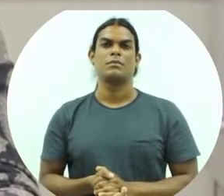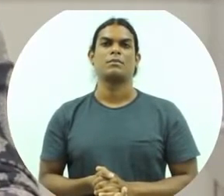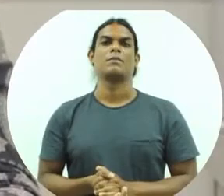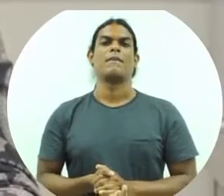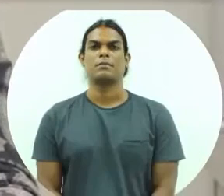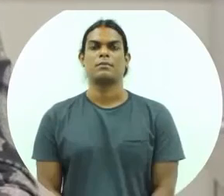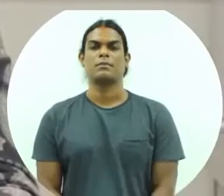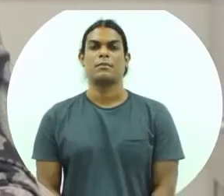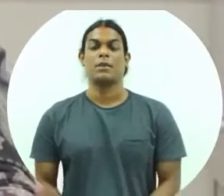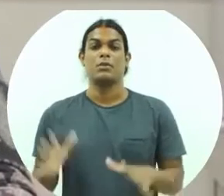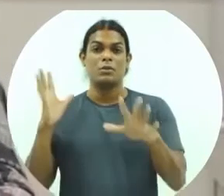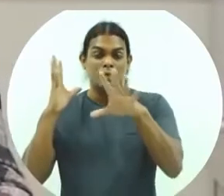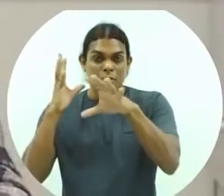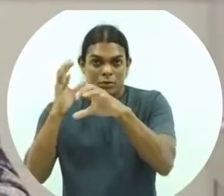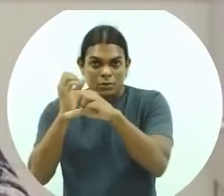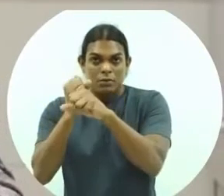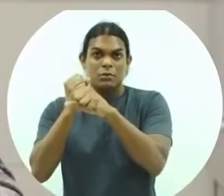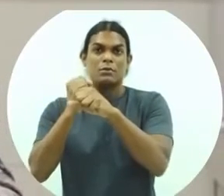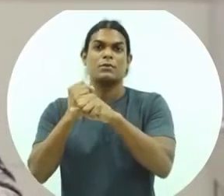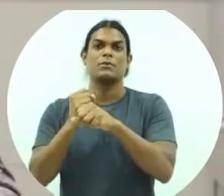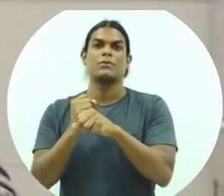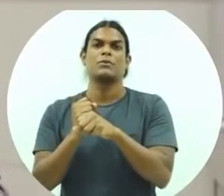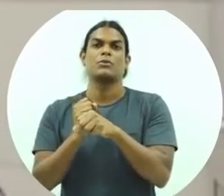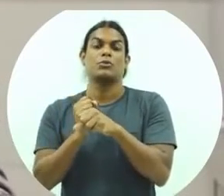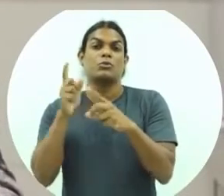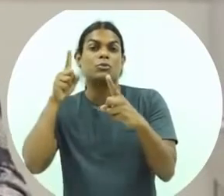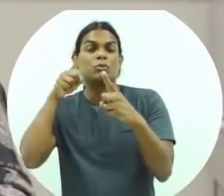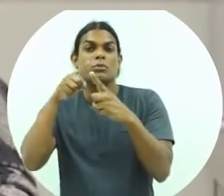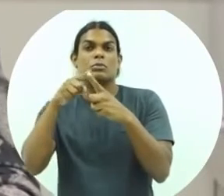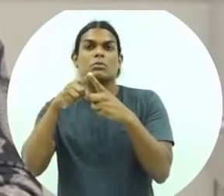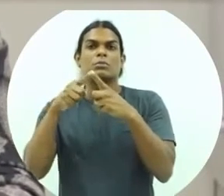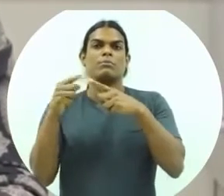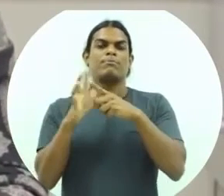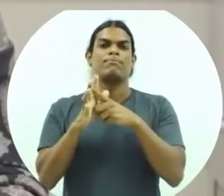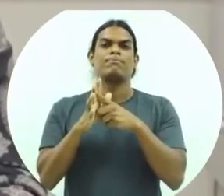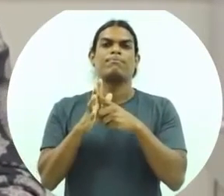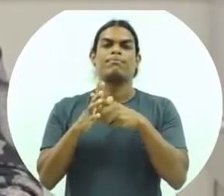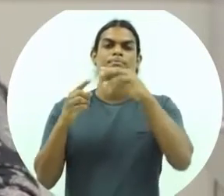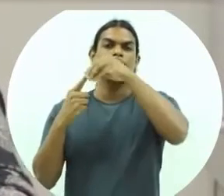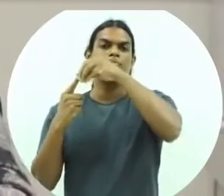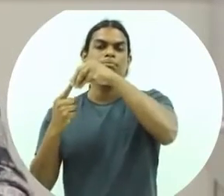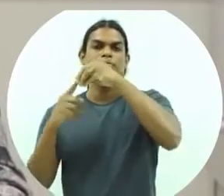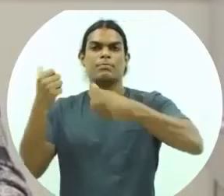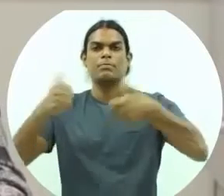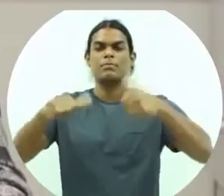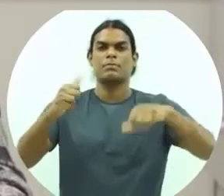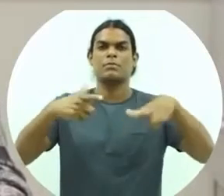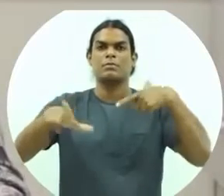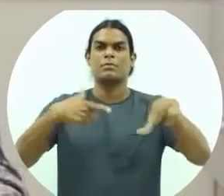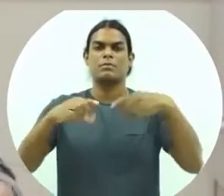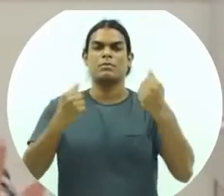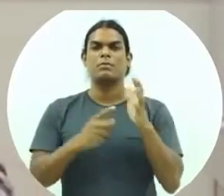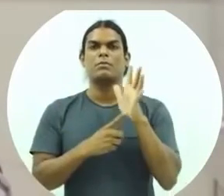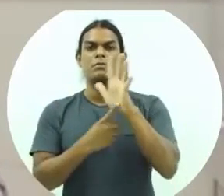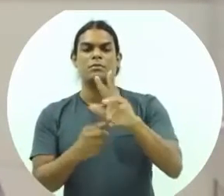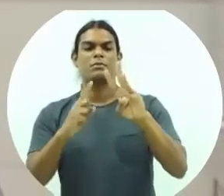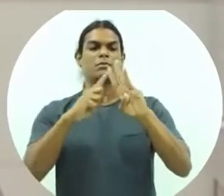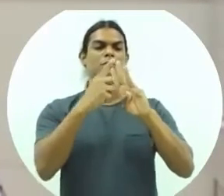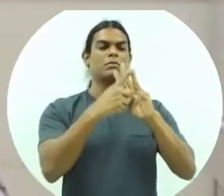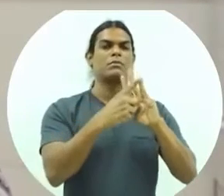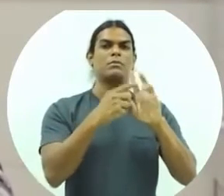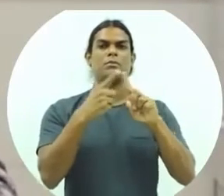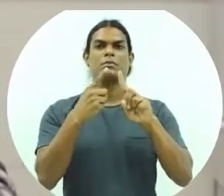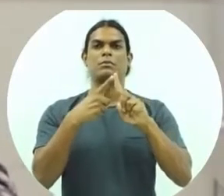organização. Em resumo, os objetivos fundamentais da avaliação de desempenho podem ser apresentados em